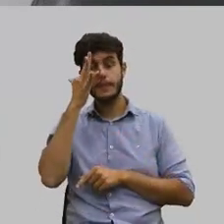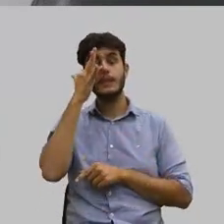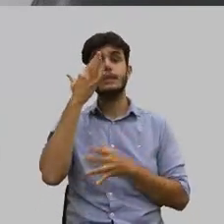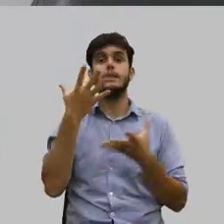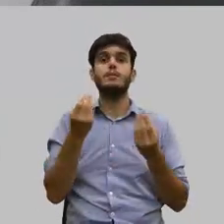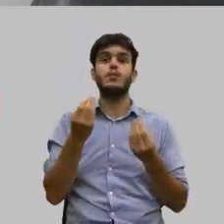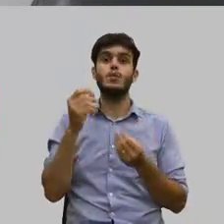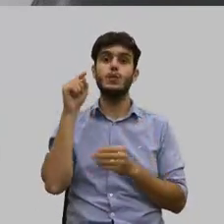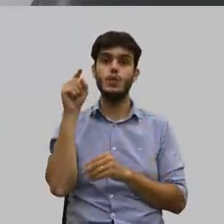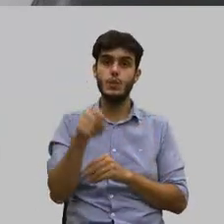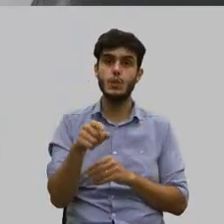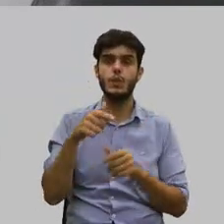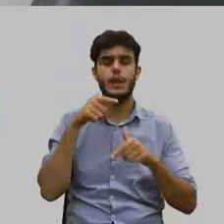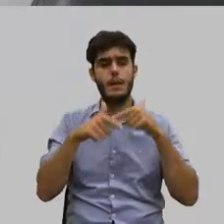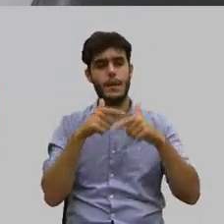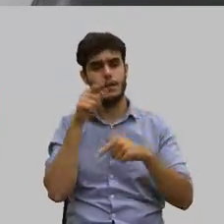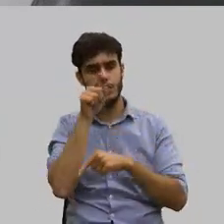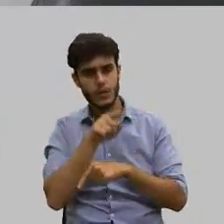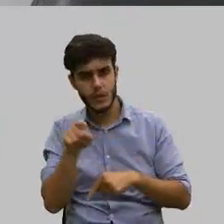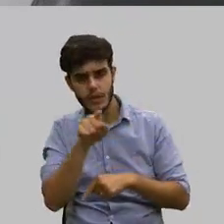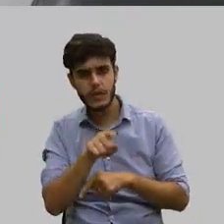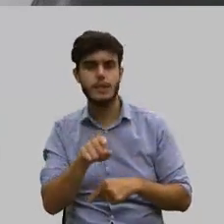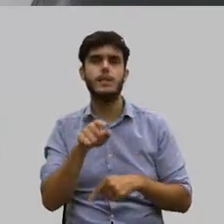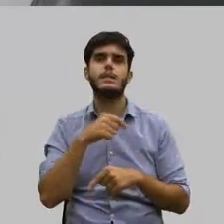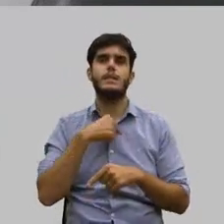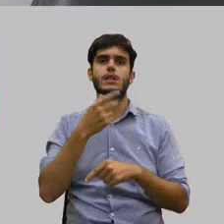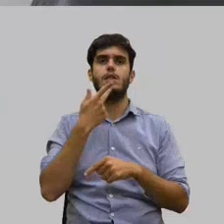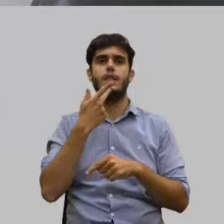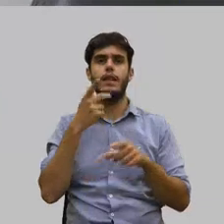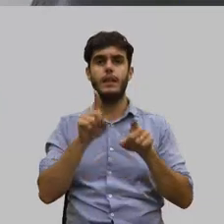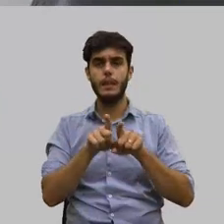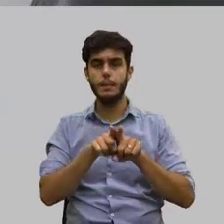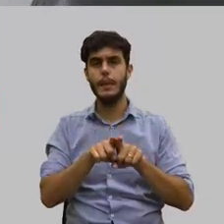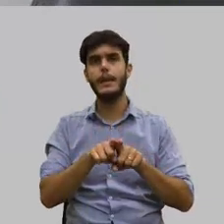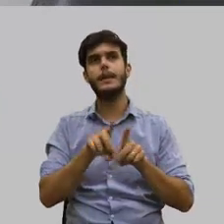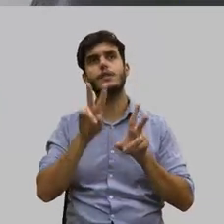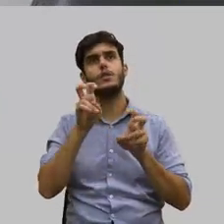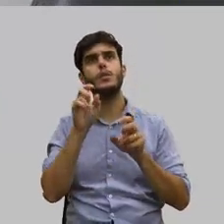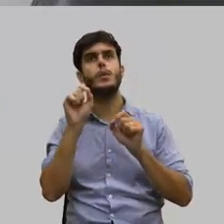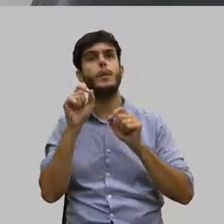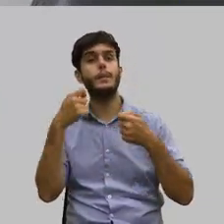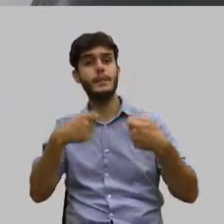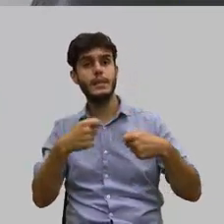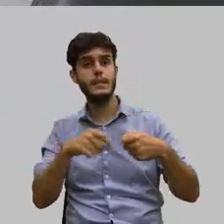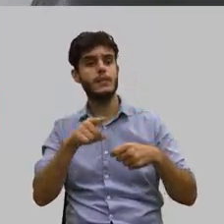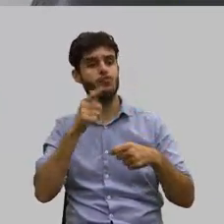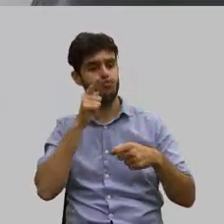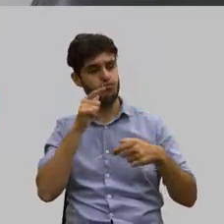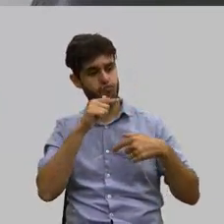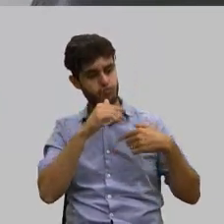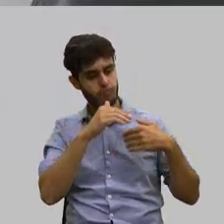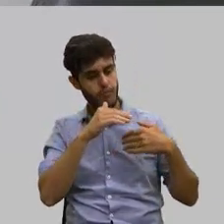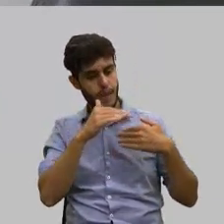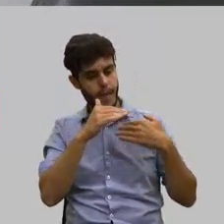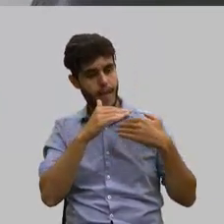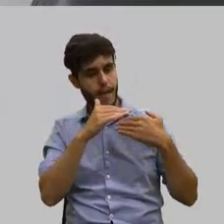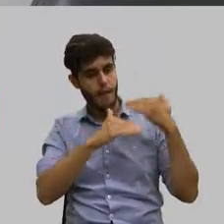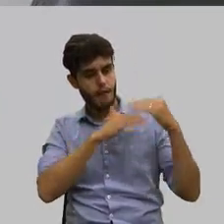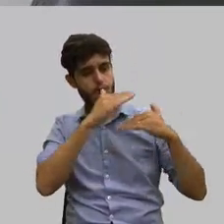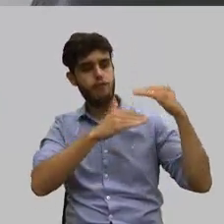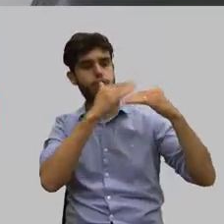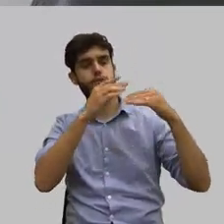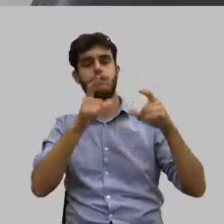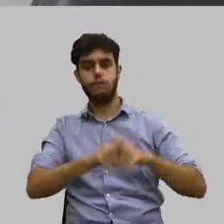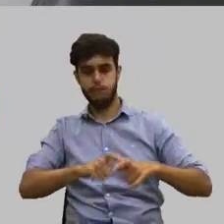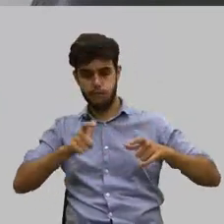vocês eh coloco aqui essa questão de que a gente precisa do crescimento do efetivo de levar eh e